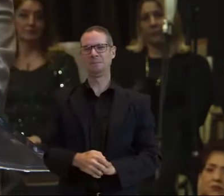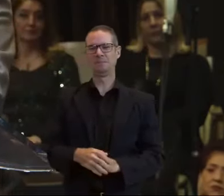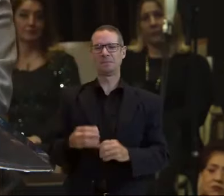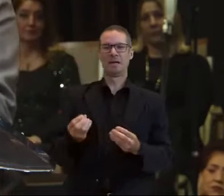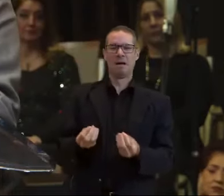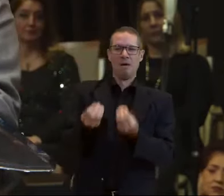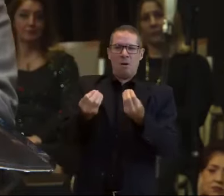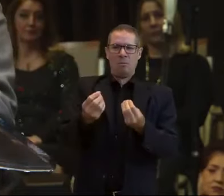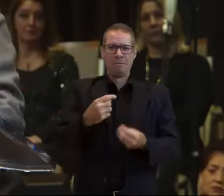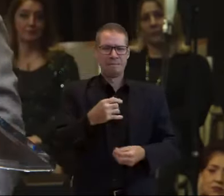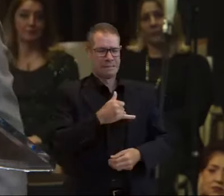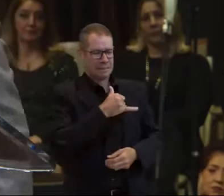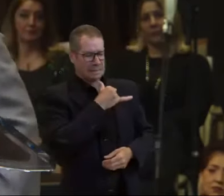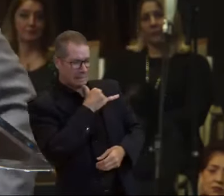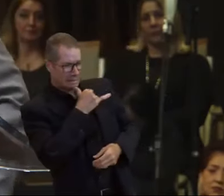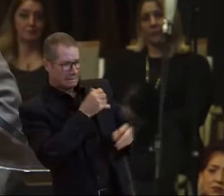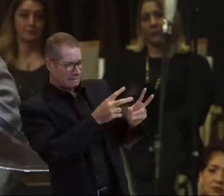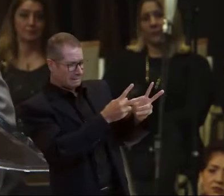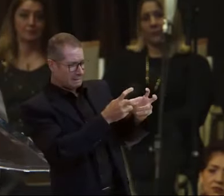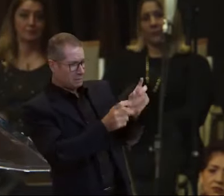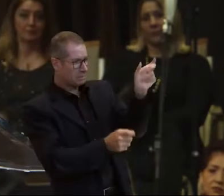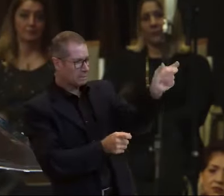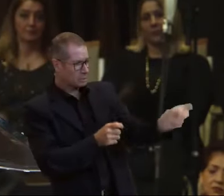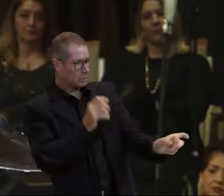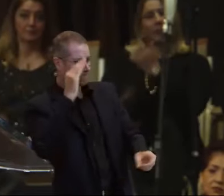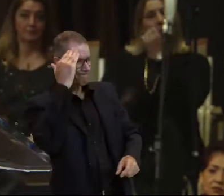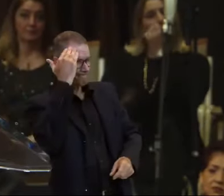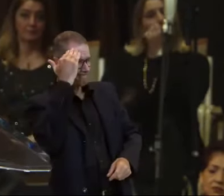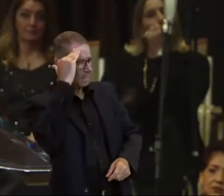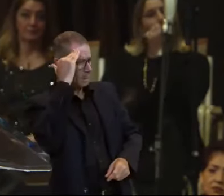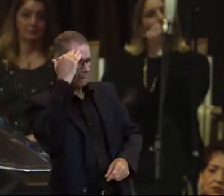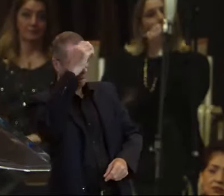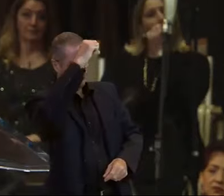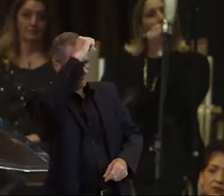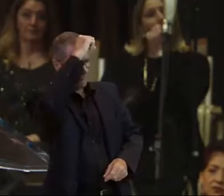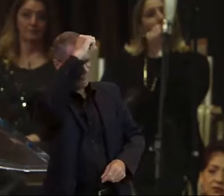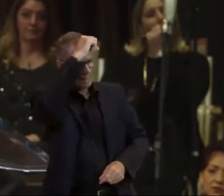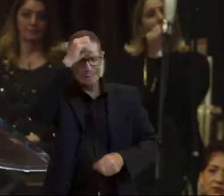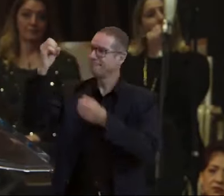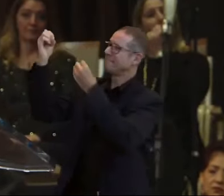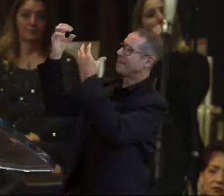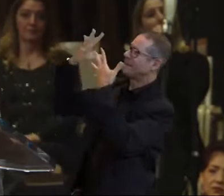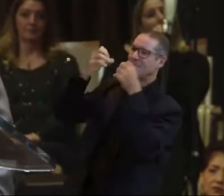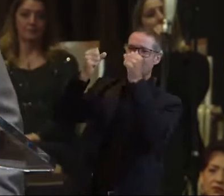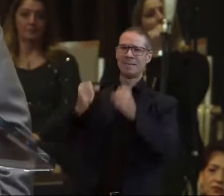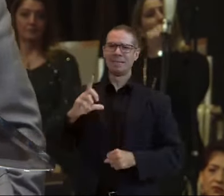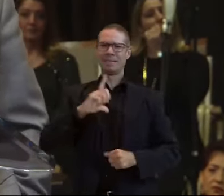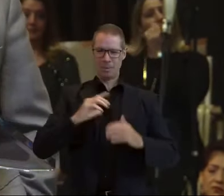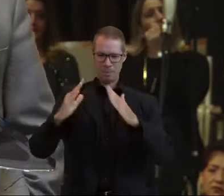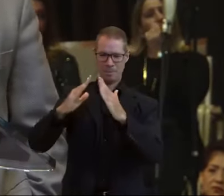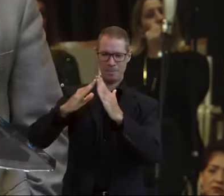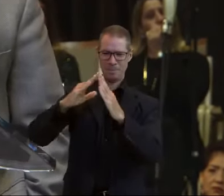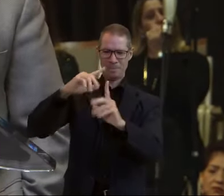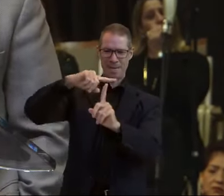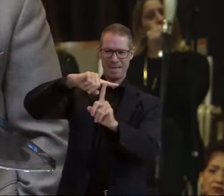Como eu fico triste quando vejo pessoas que ainda não entenderam a bênção e o poder de terem uma igreja para